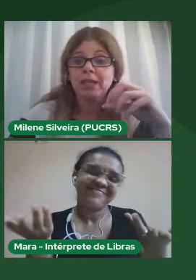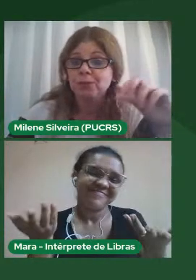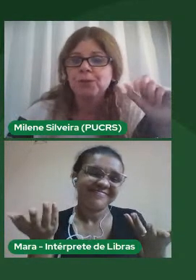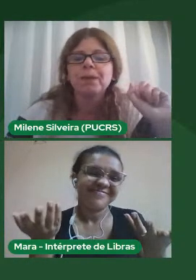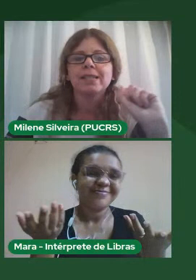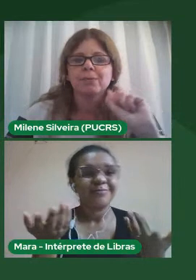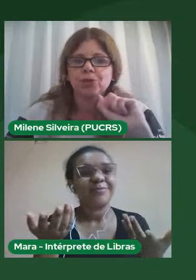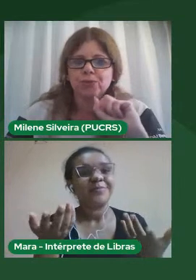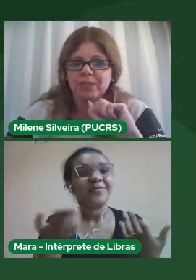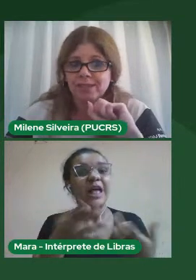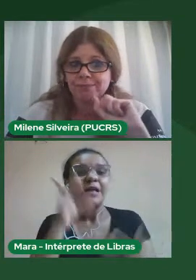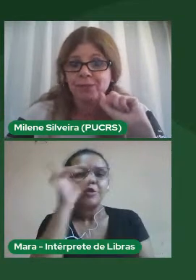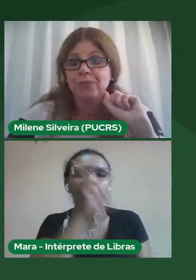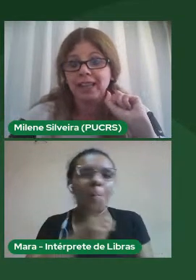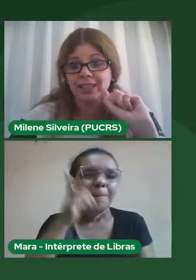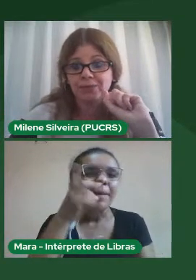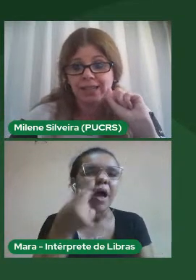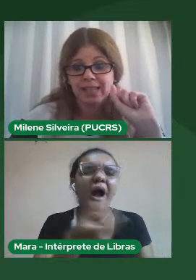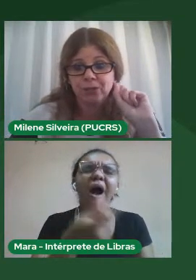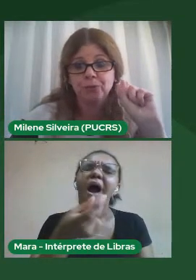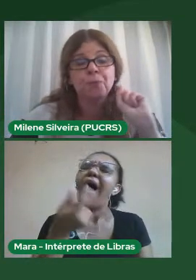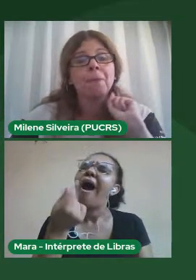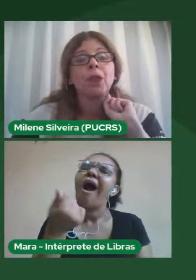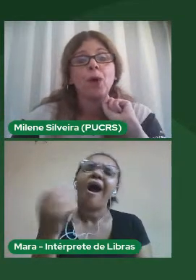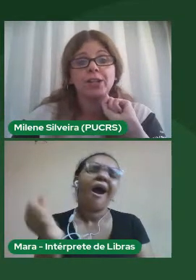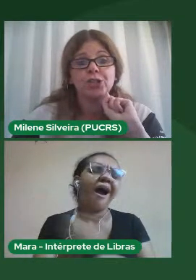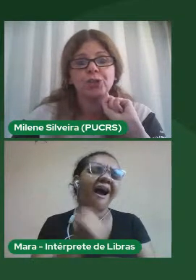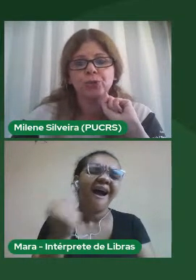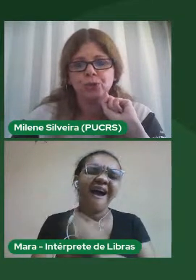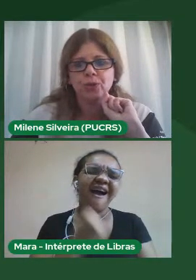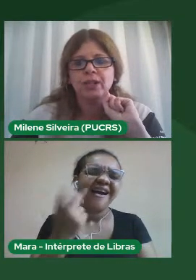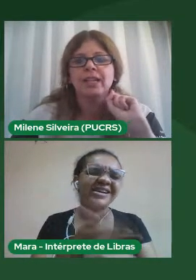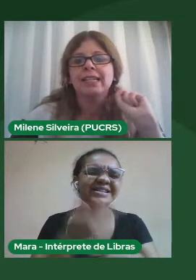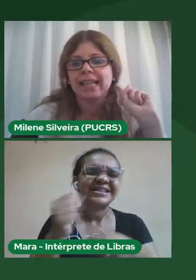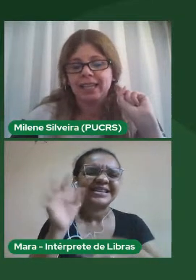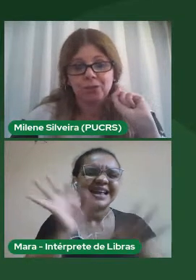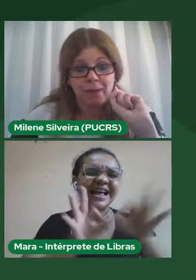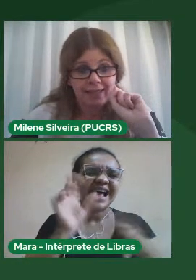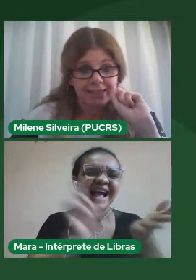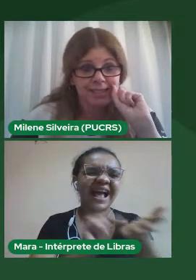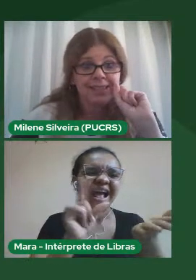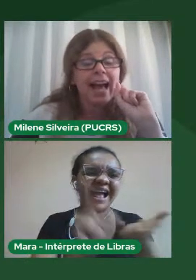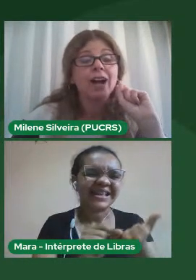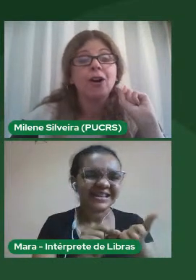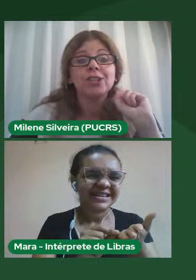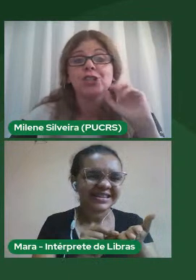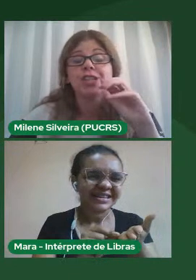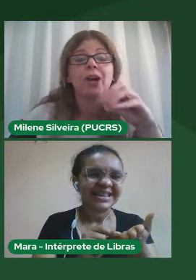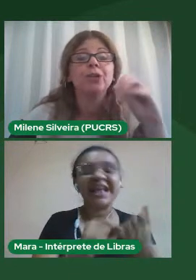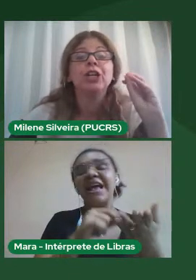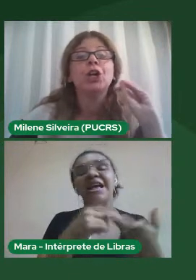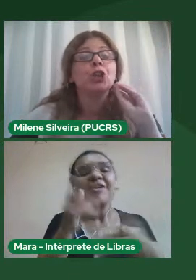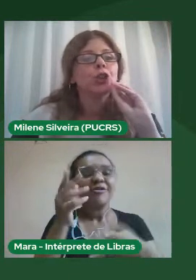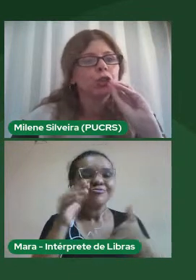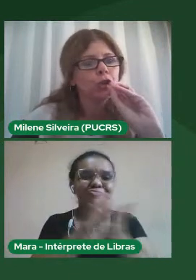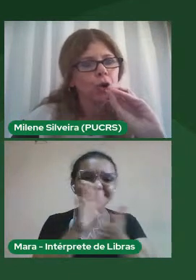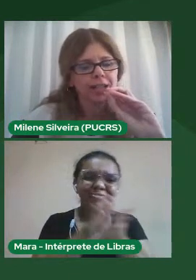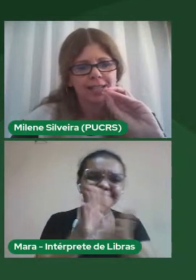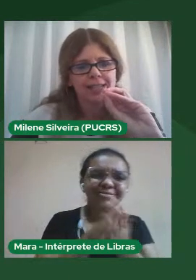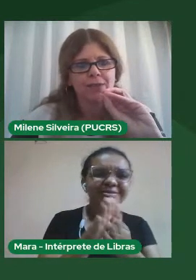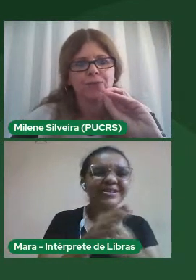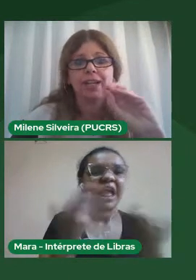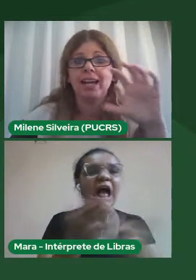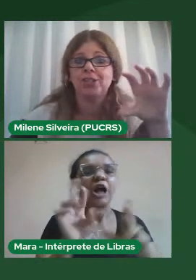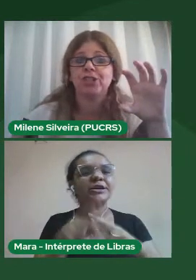muitos domingos passamos juntas, falando, fazendo o artigo do Scientometrics. Agora a gente se reúne